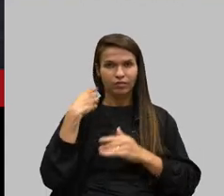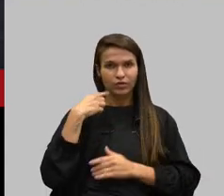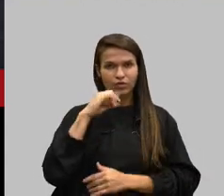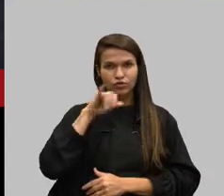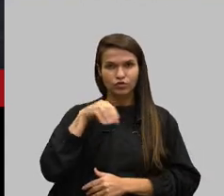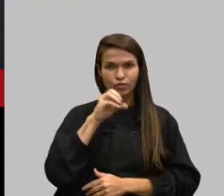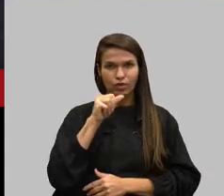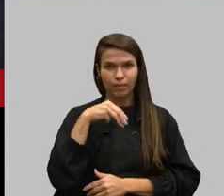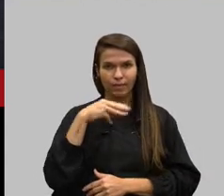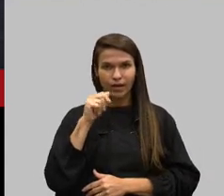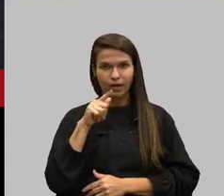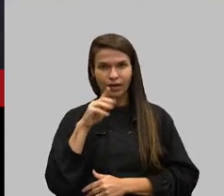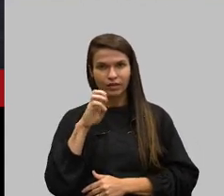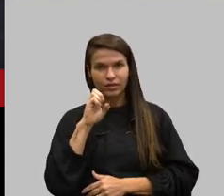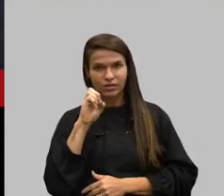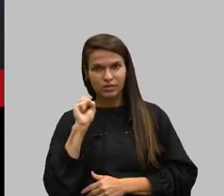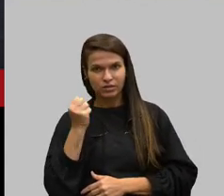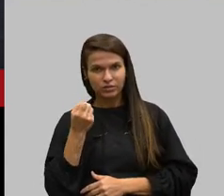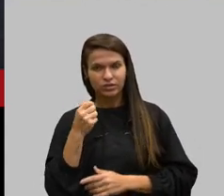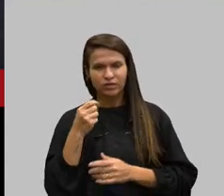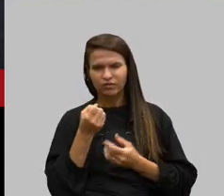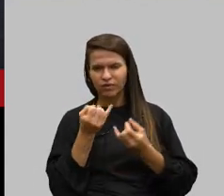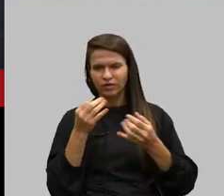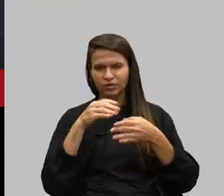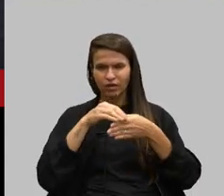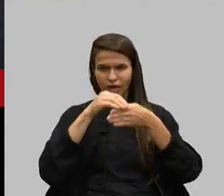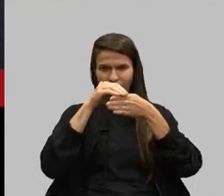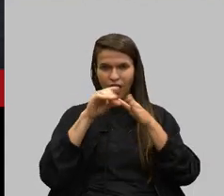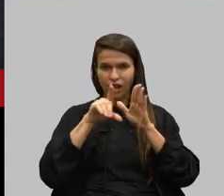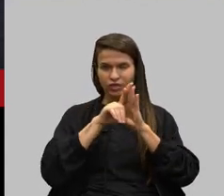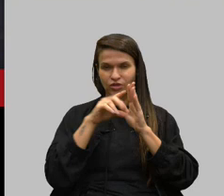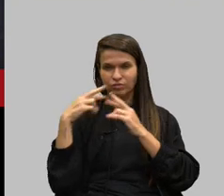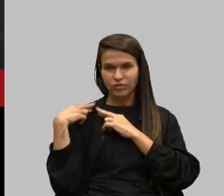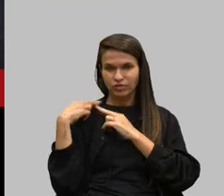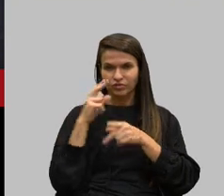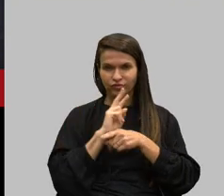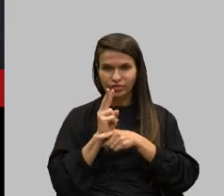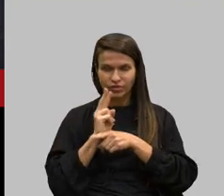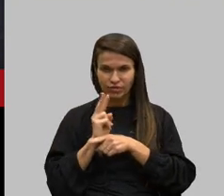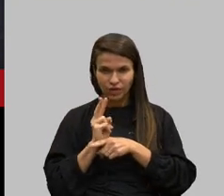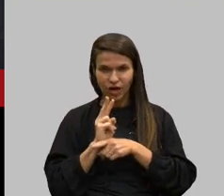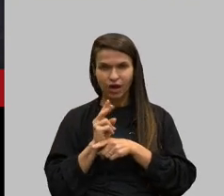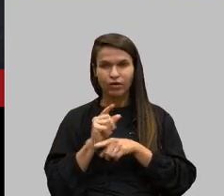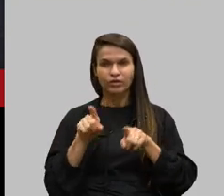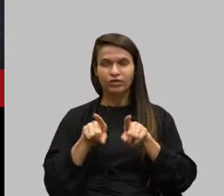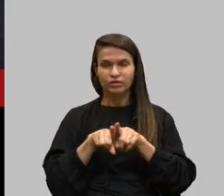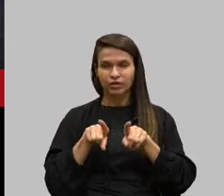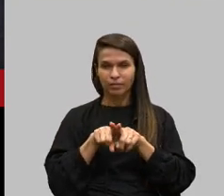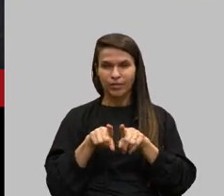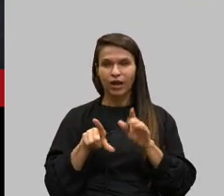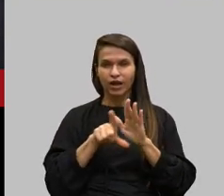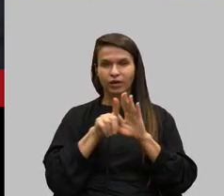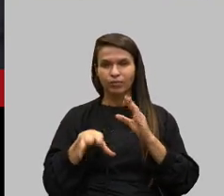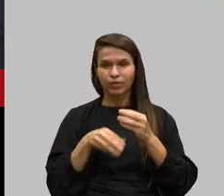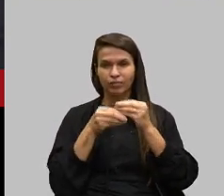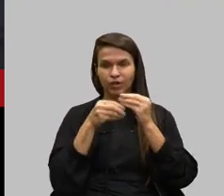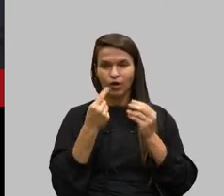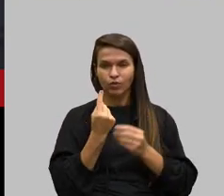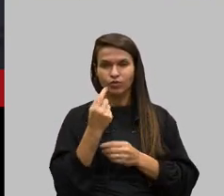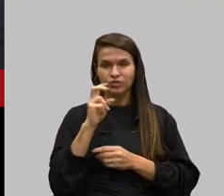e tantos outros líderes que a lei de responsabilidade fiscal e nem também a lei complementar